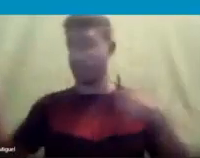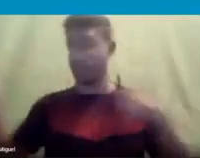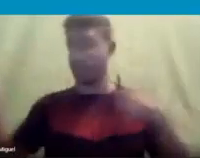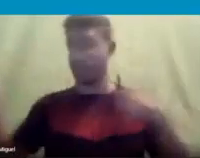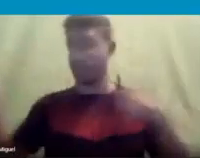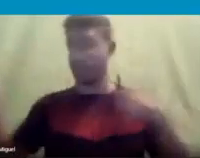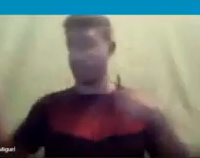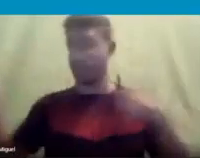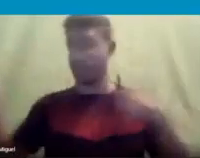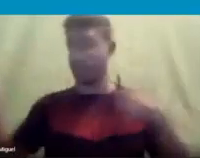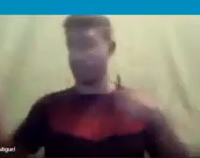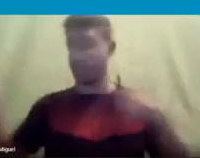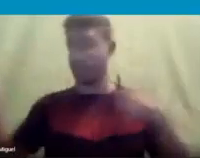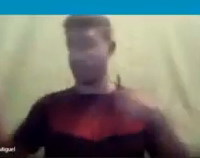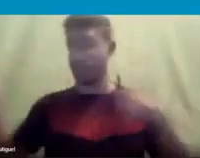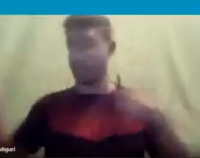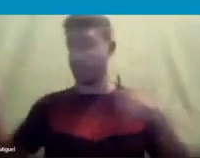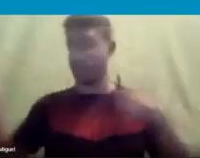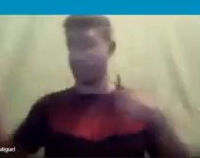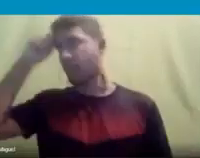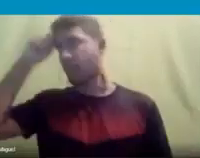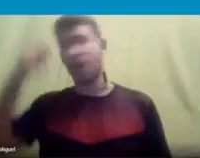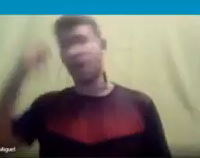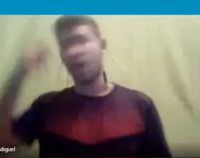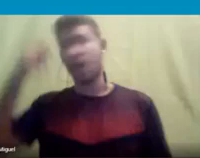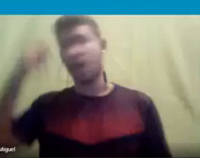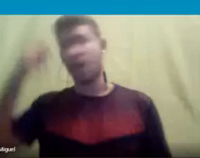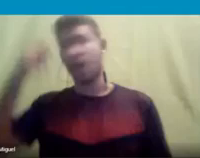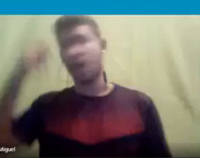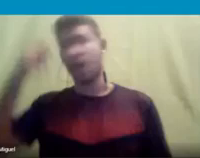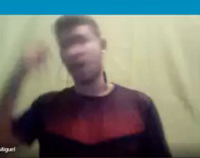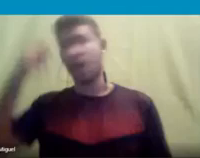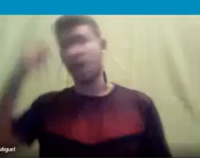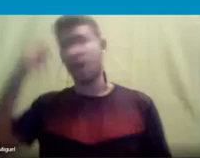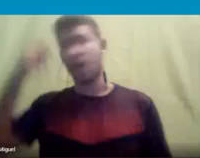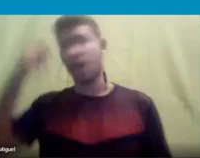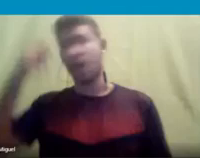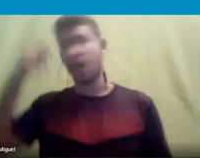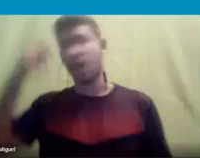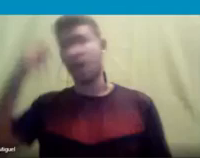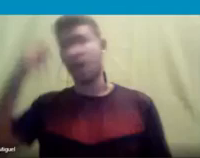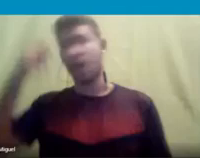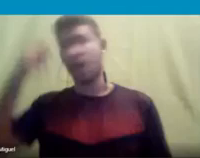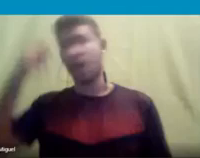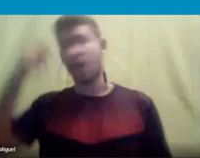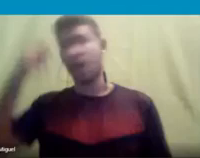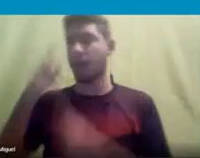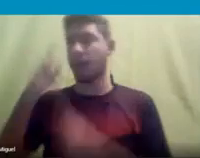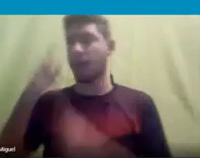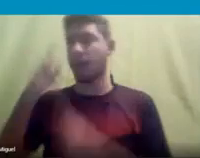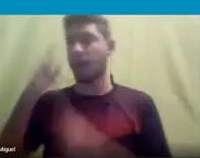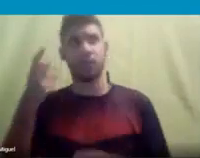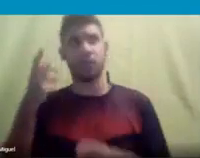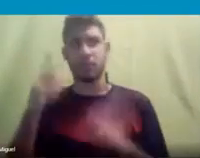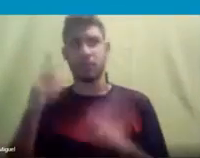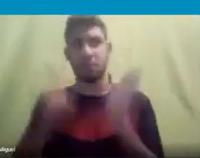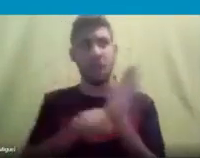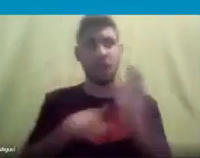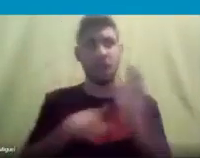ser mais preto ou ser mais branco. Não adianta a questão, por exemplo, assim, a gente falar isso, que ser mais preto realmente sofre mais